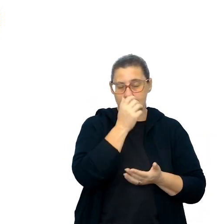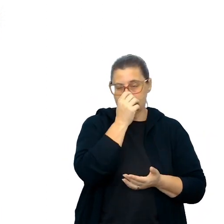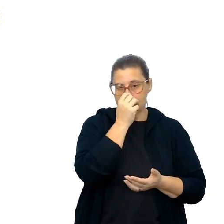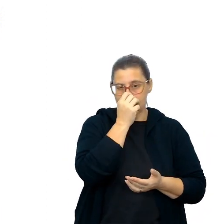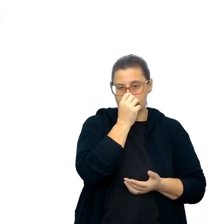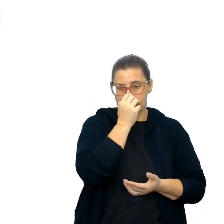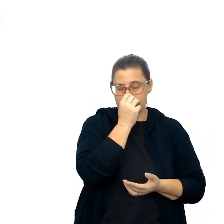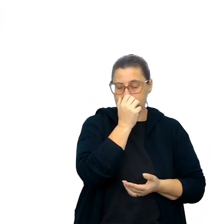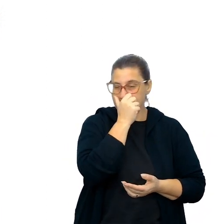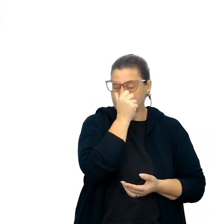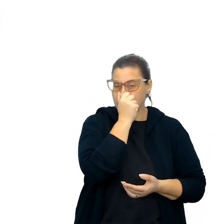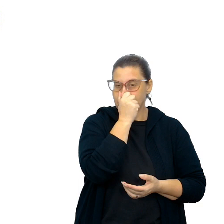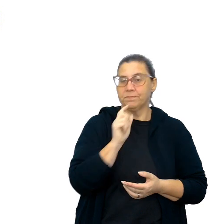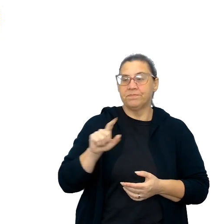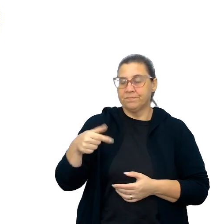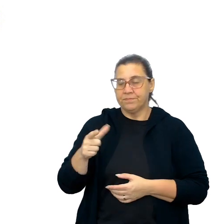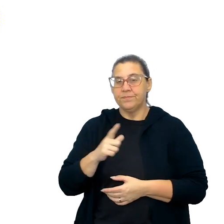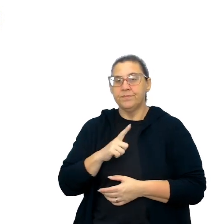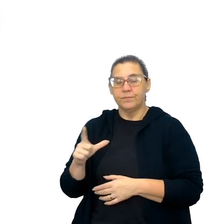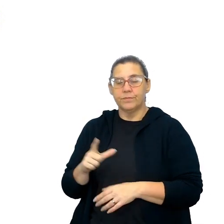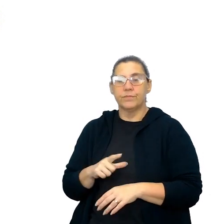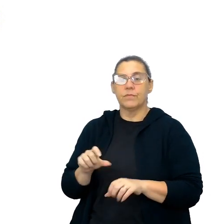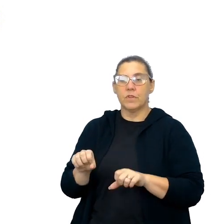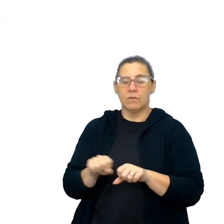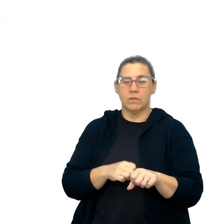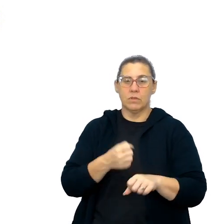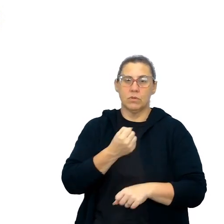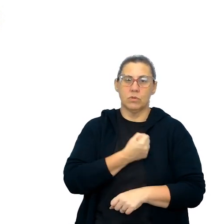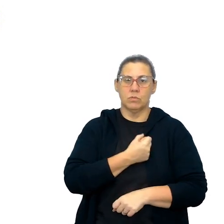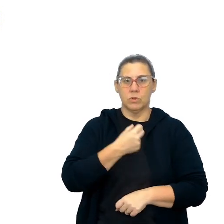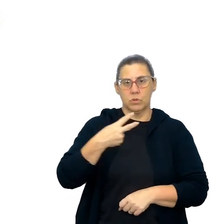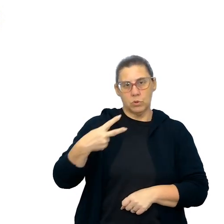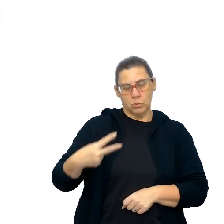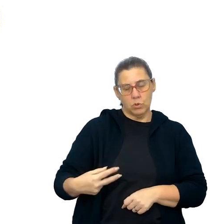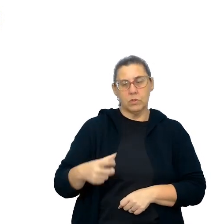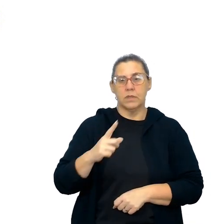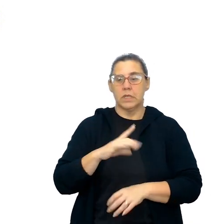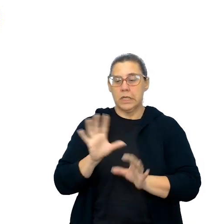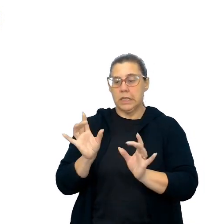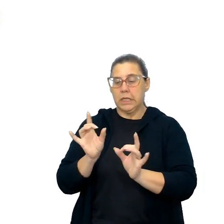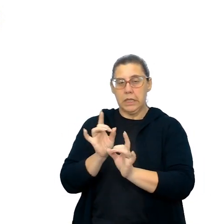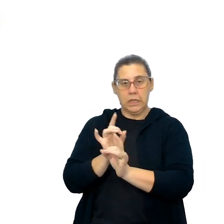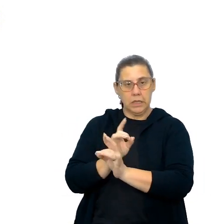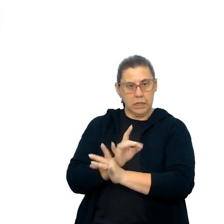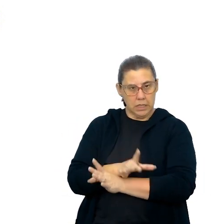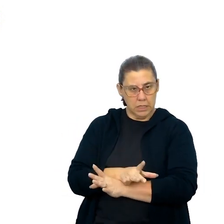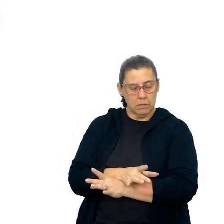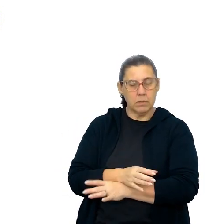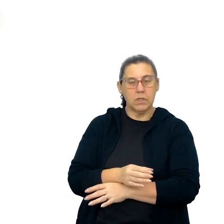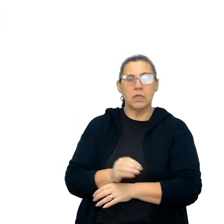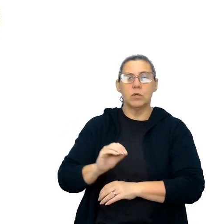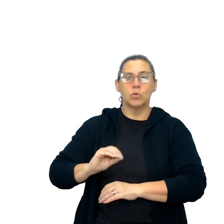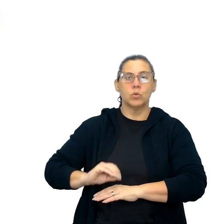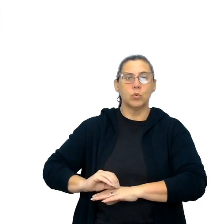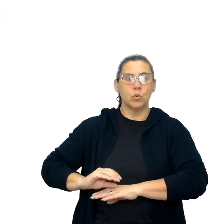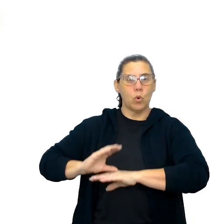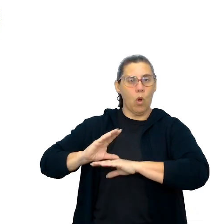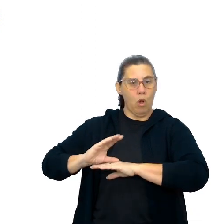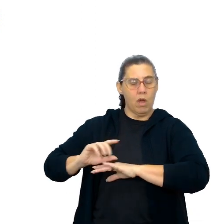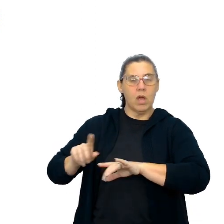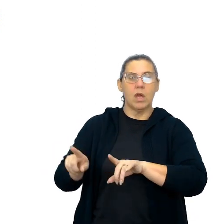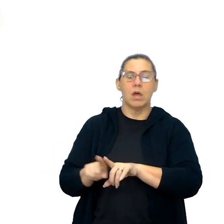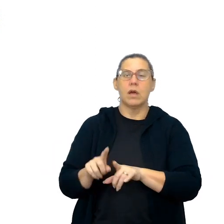do Aprender Sempre. E depois nós temos essa formação da parte 2, onde a gente vai terminar com a nossa nossa formação, do nosso conhecimento, sobre